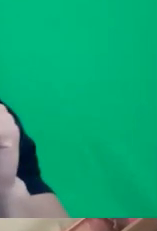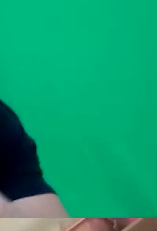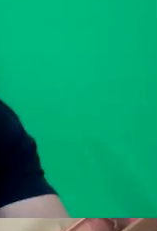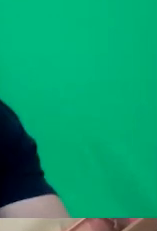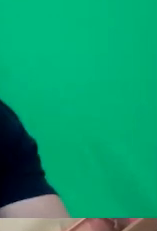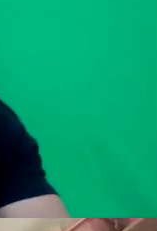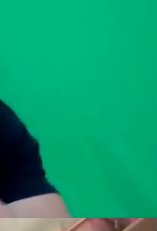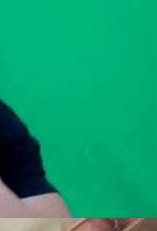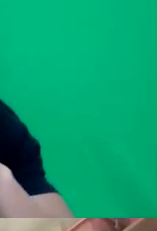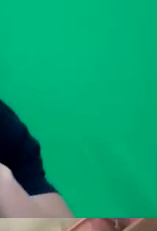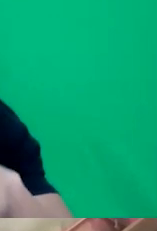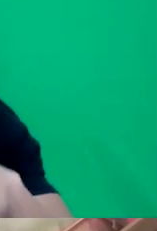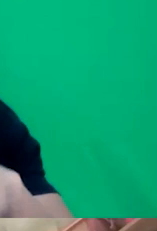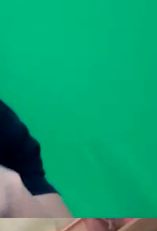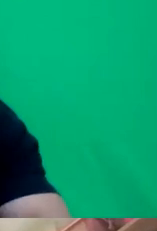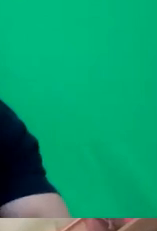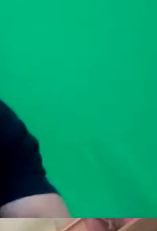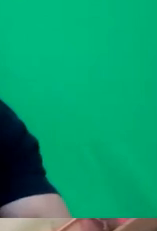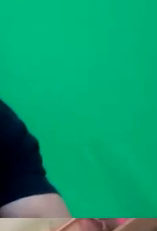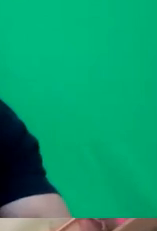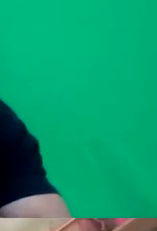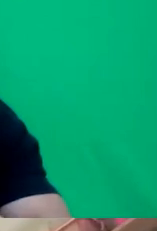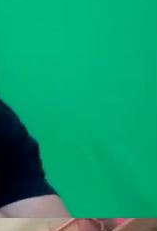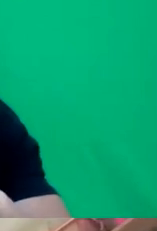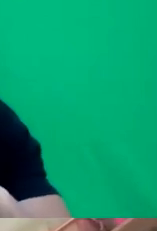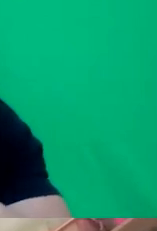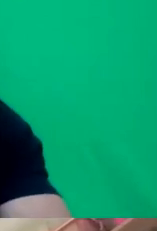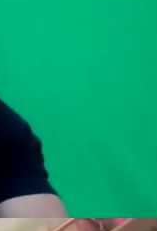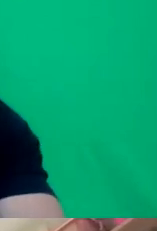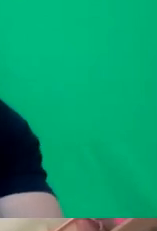tal, mas os outros livros, principalmente O Tempo e o Vento, assim.